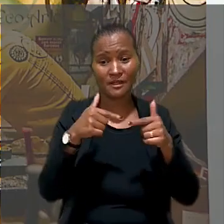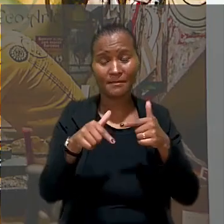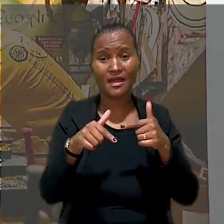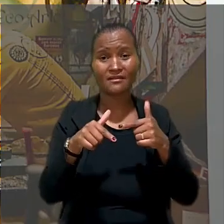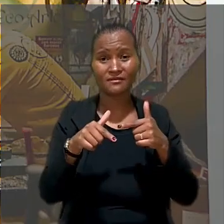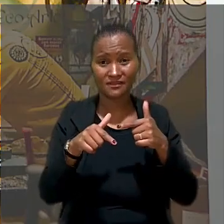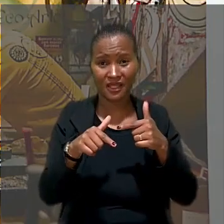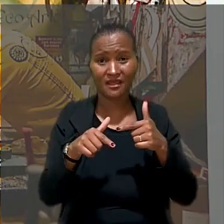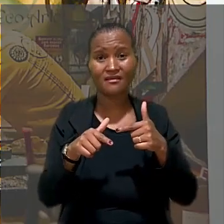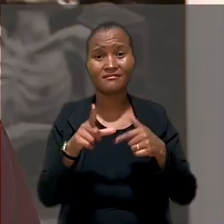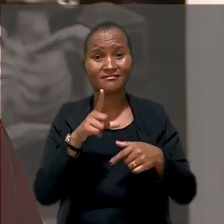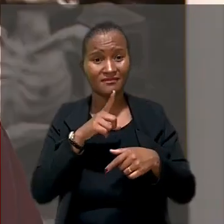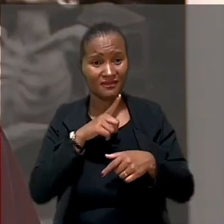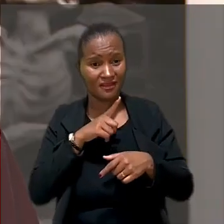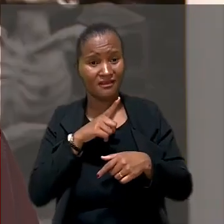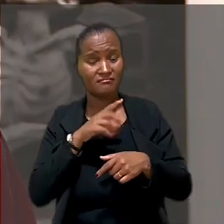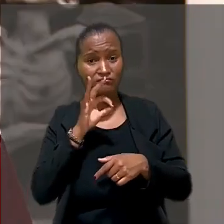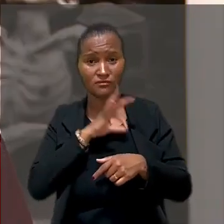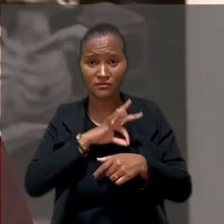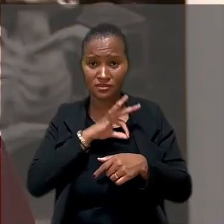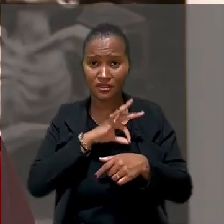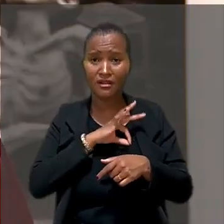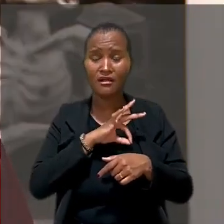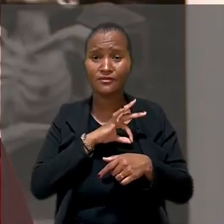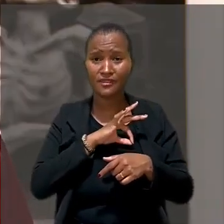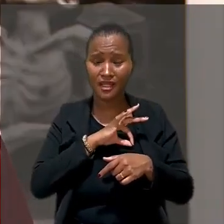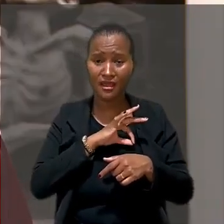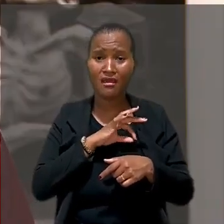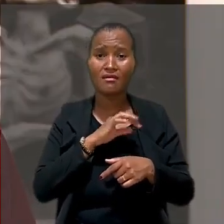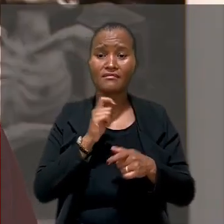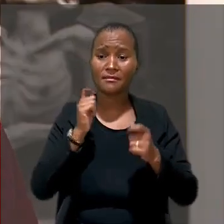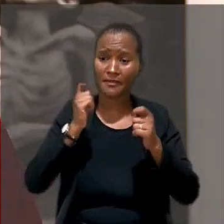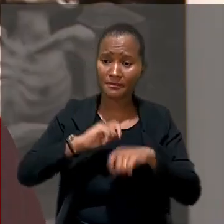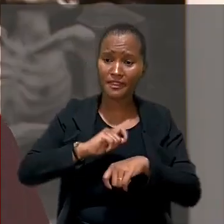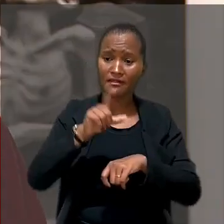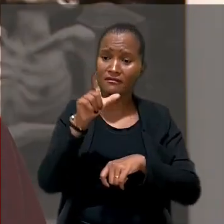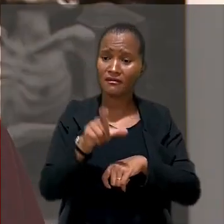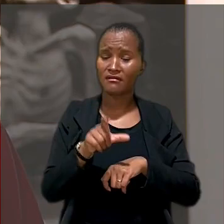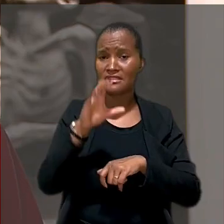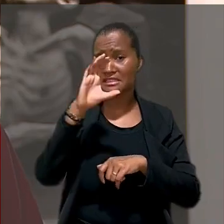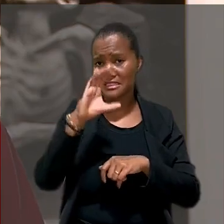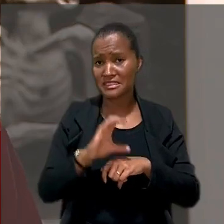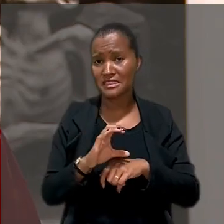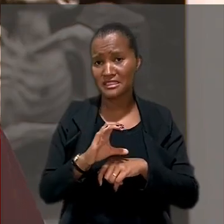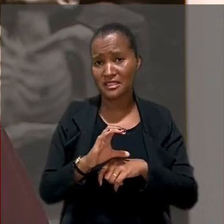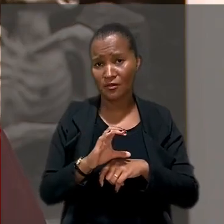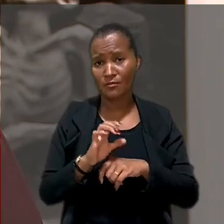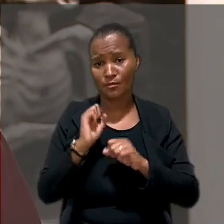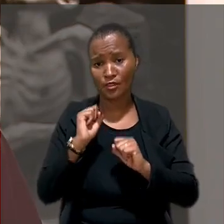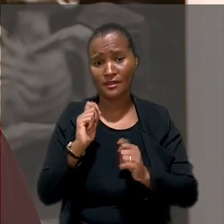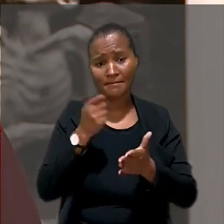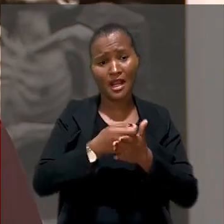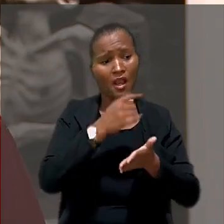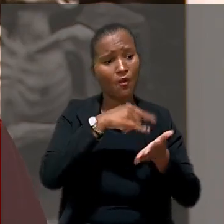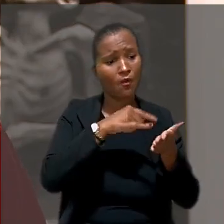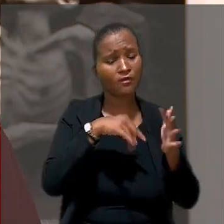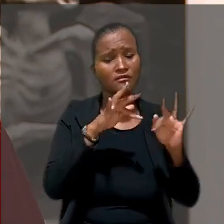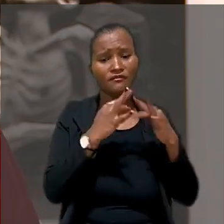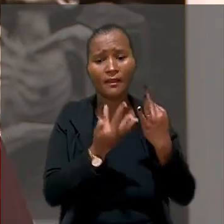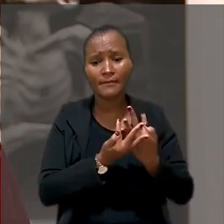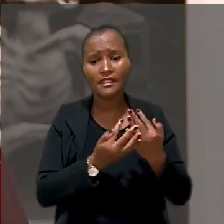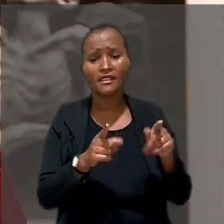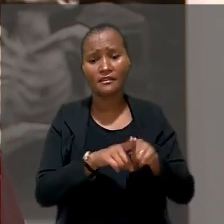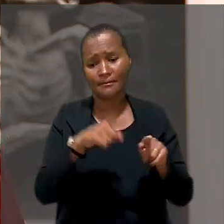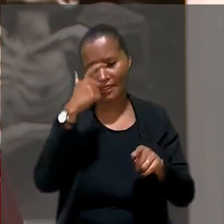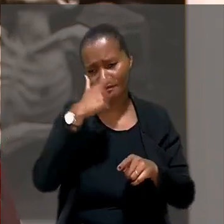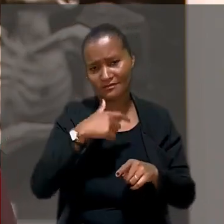trabalho, ganhar, ter os seus vencimentos que permita ele, como cidadão, dar conta da sua família e da sua